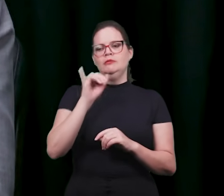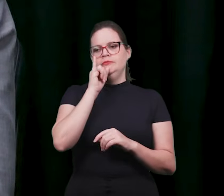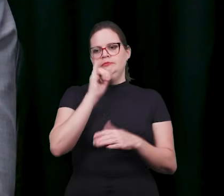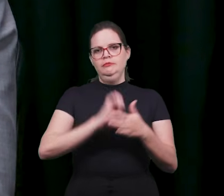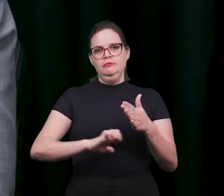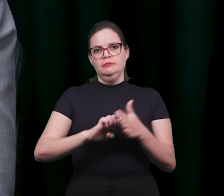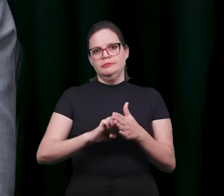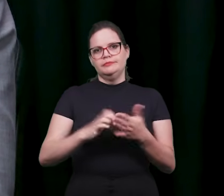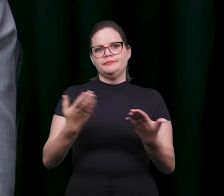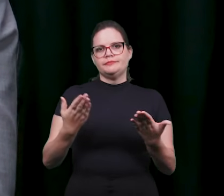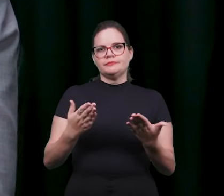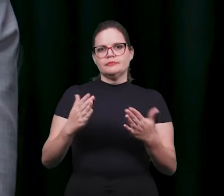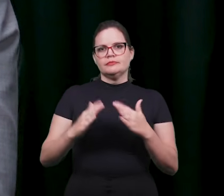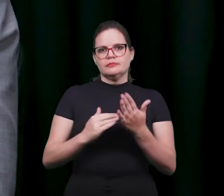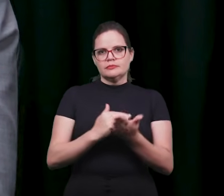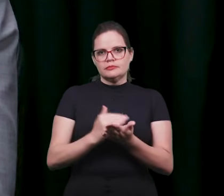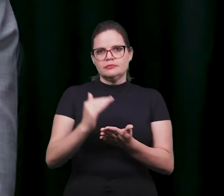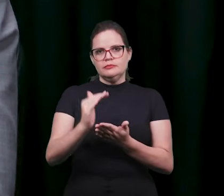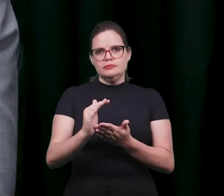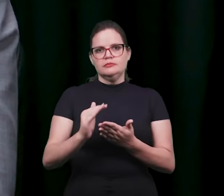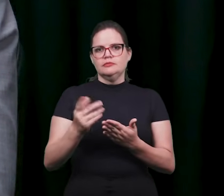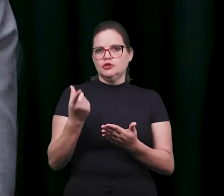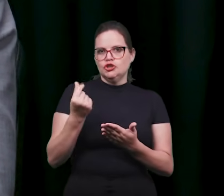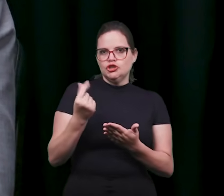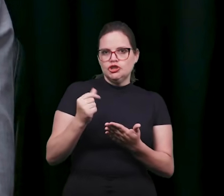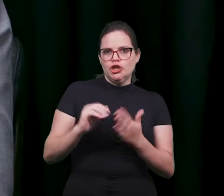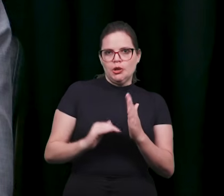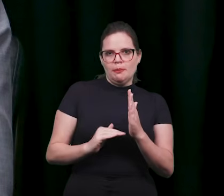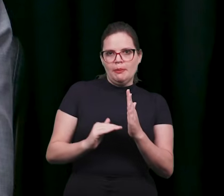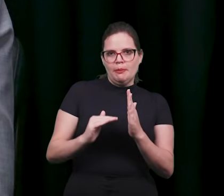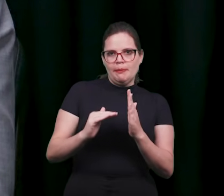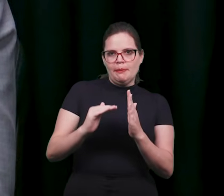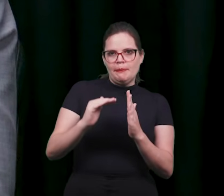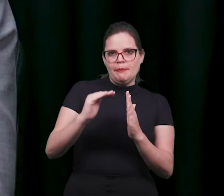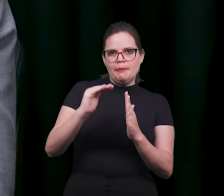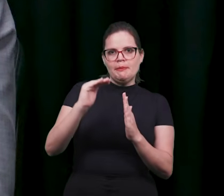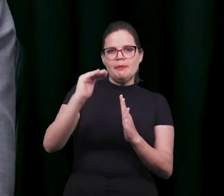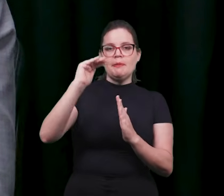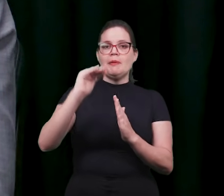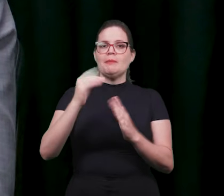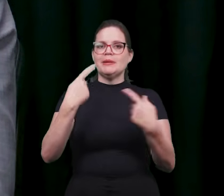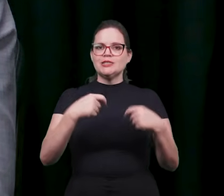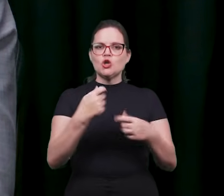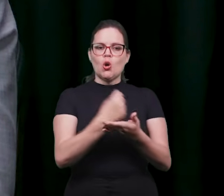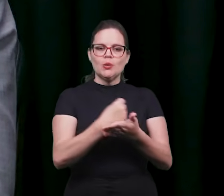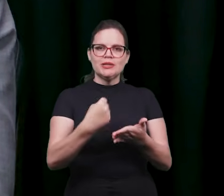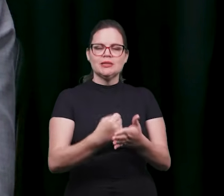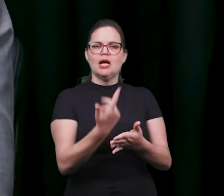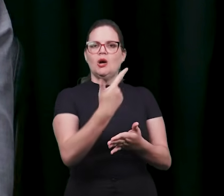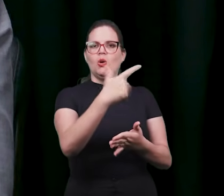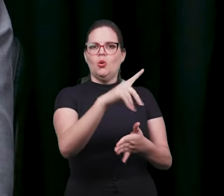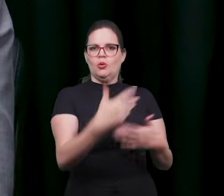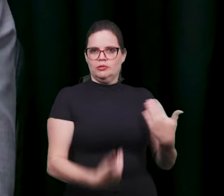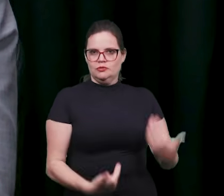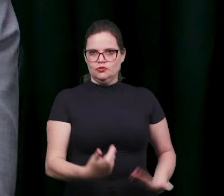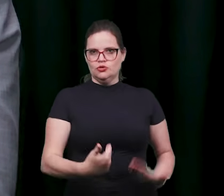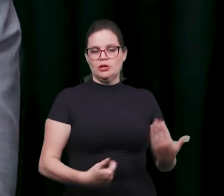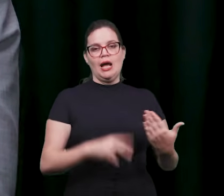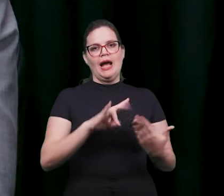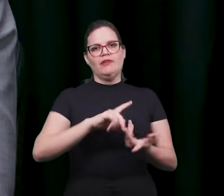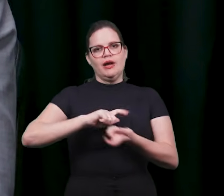ele, ou até mesmo gerar a necessidade de contratação de outros funcionários, ele pode ir ajustando a sua